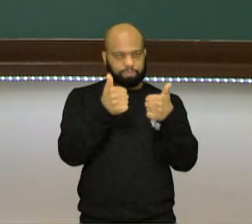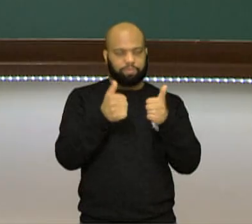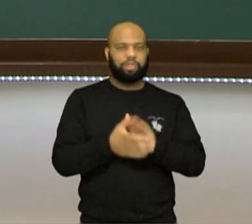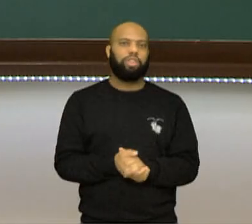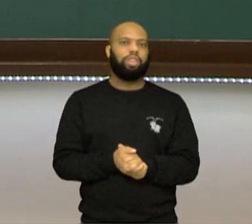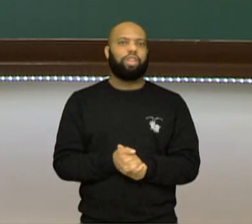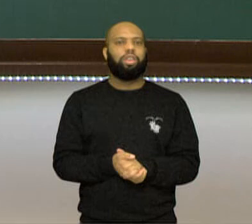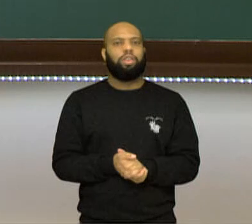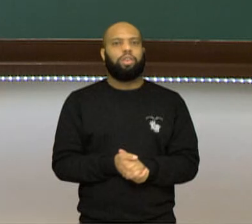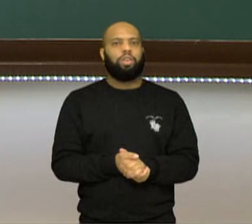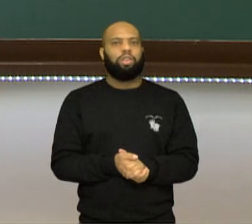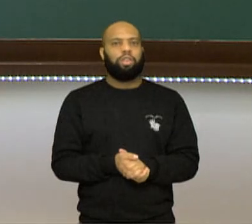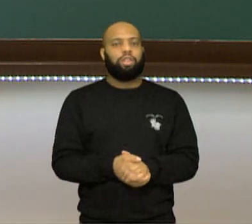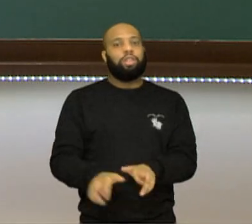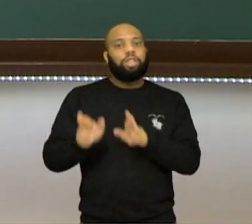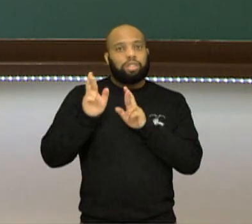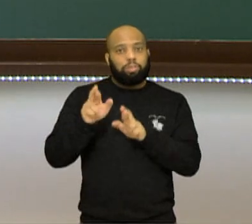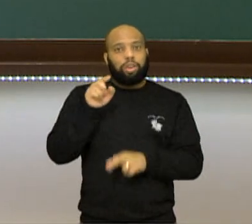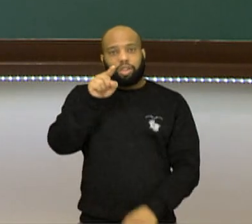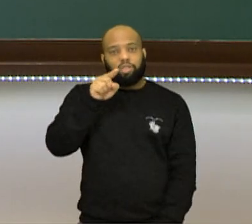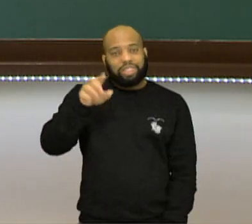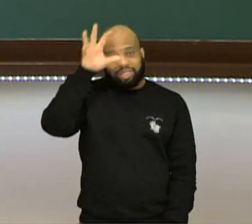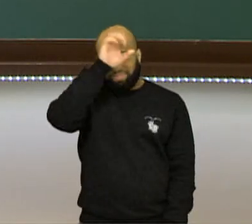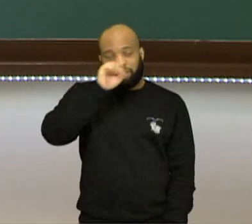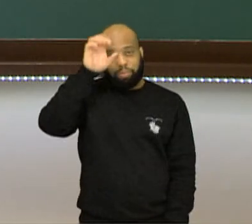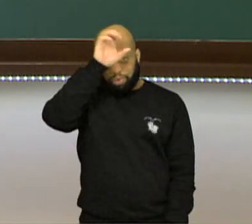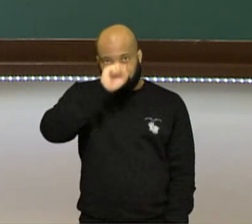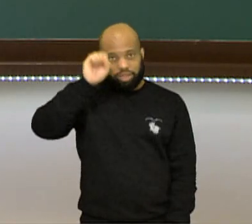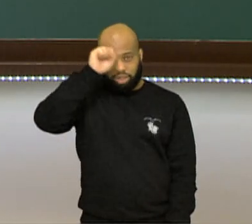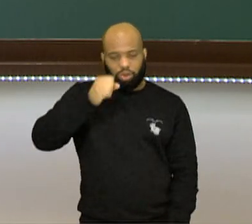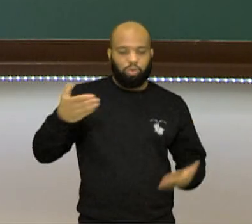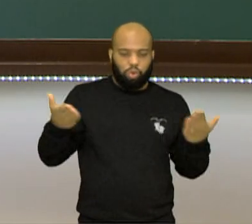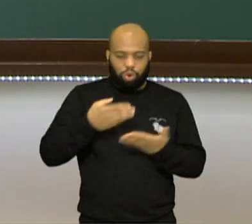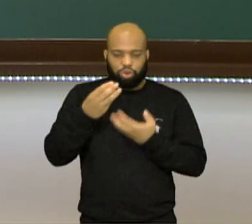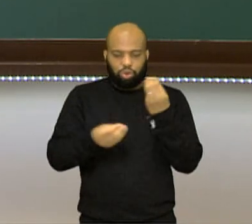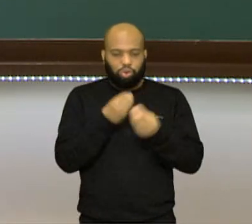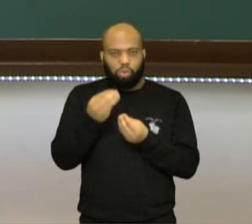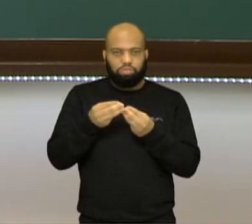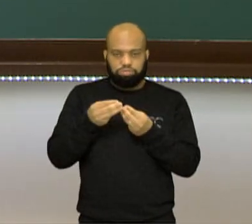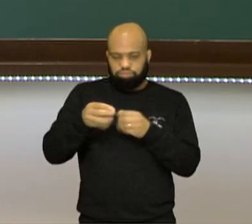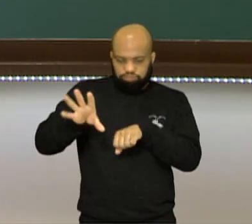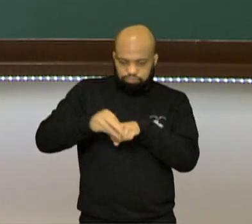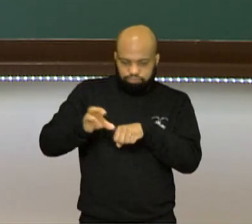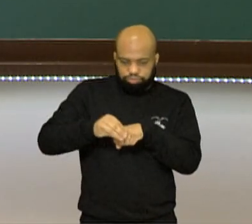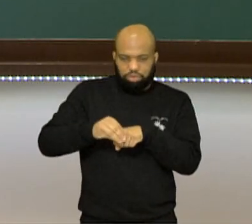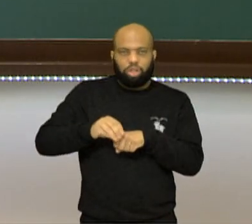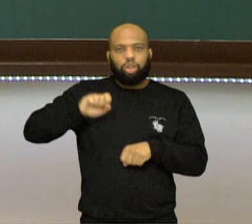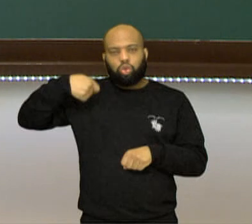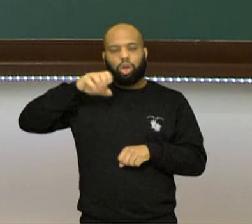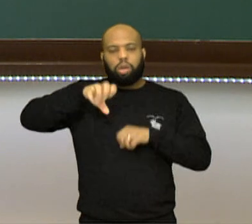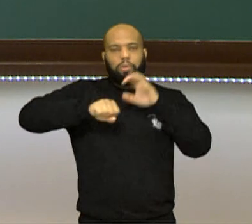pessoal. Então, espero que vocês tenham aprendido e aumentado o seu conhecimento sobre